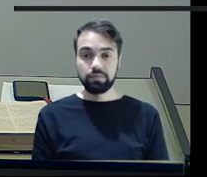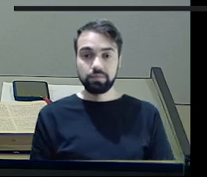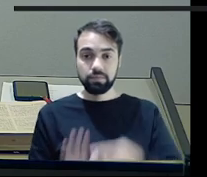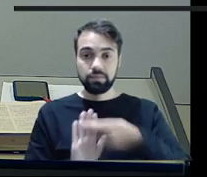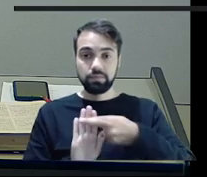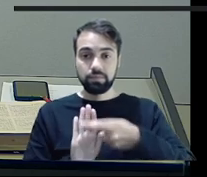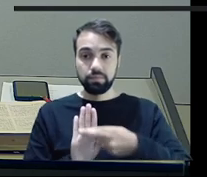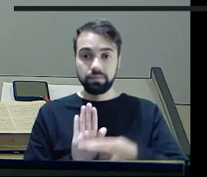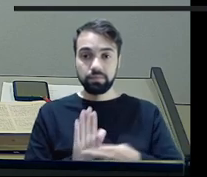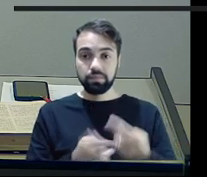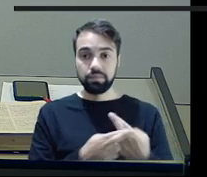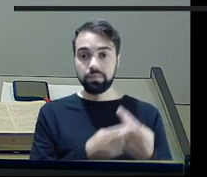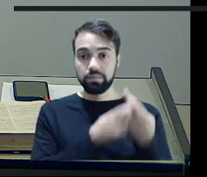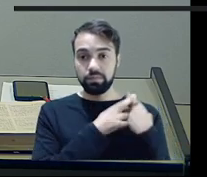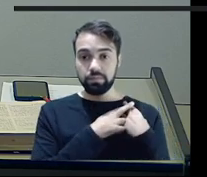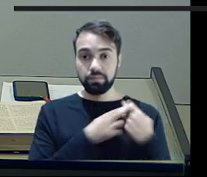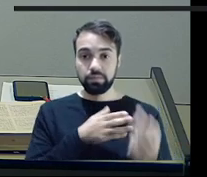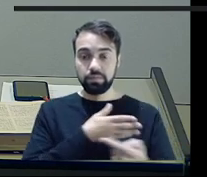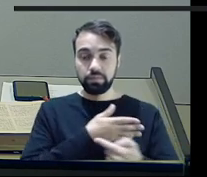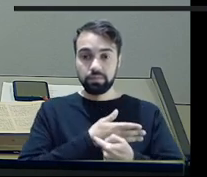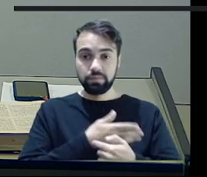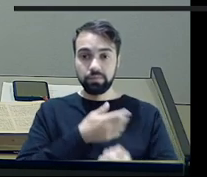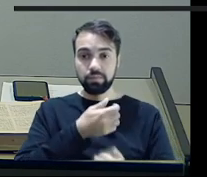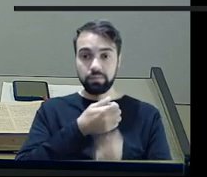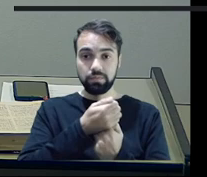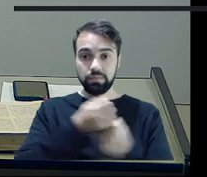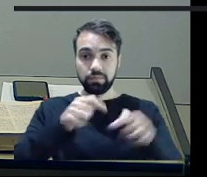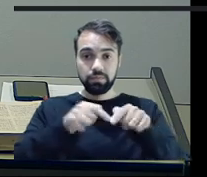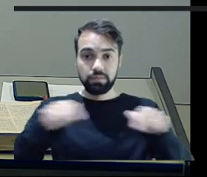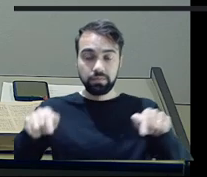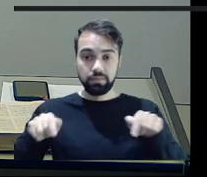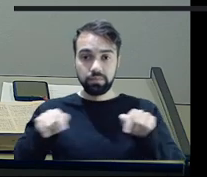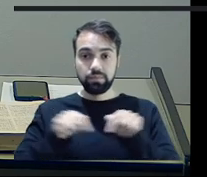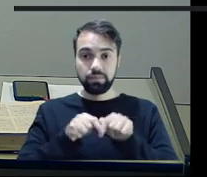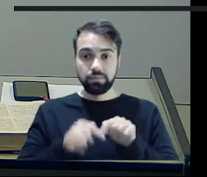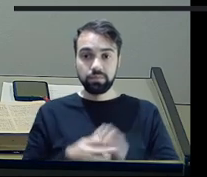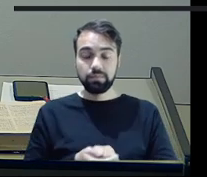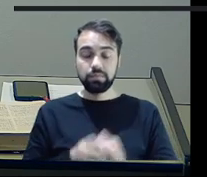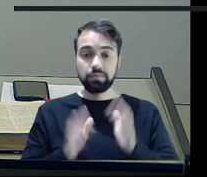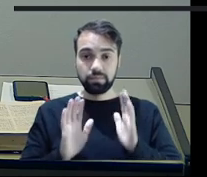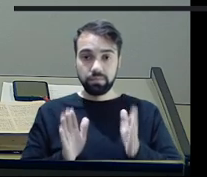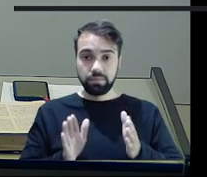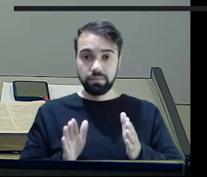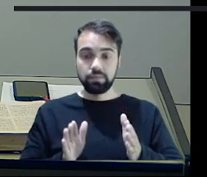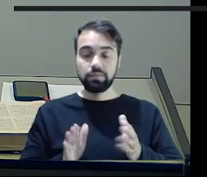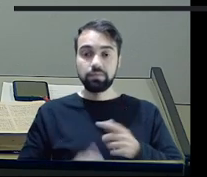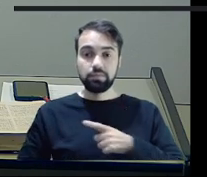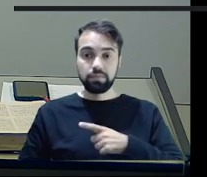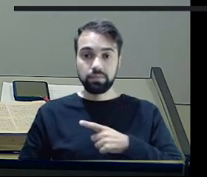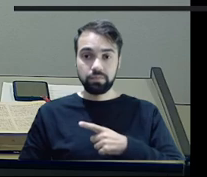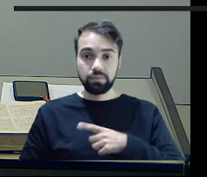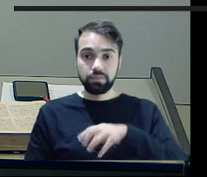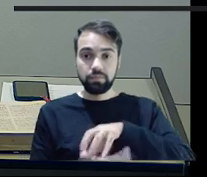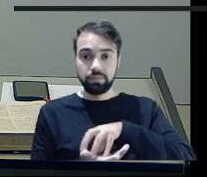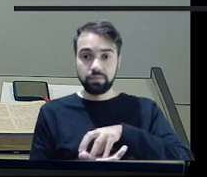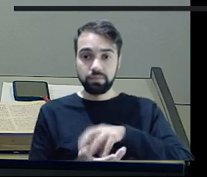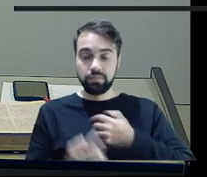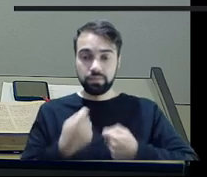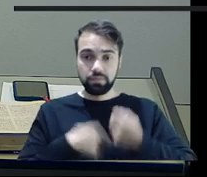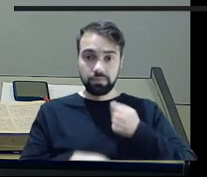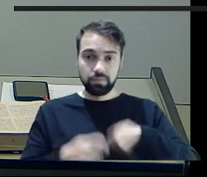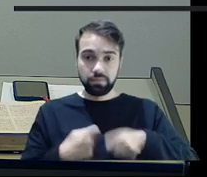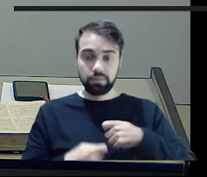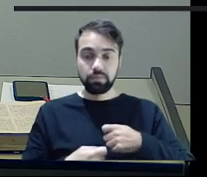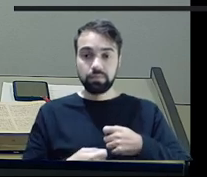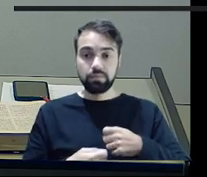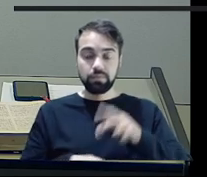de função de assessor de gabinete já existente nos órgãos da administração pública de Guareí